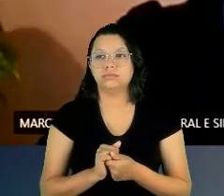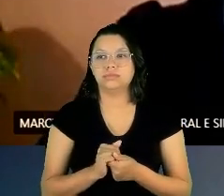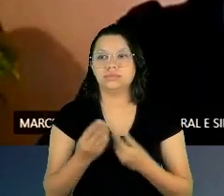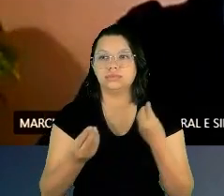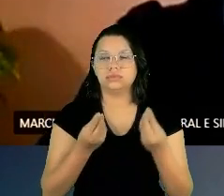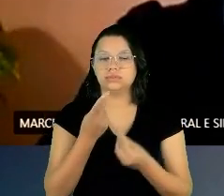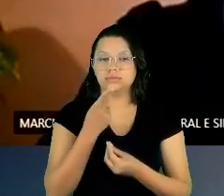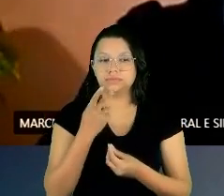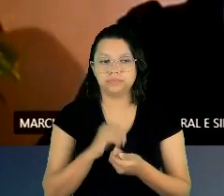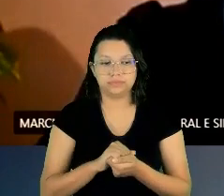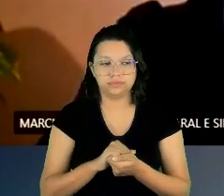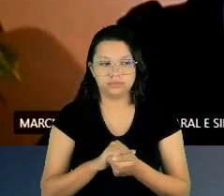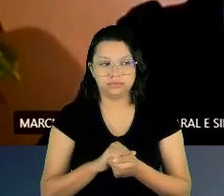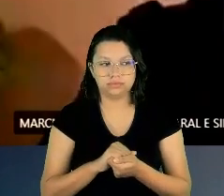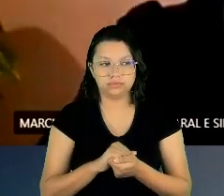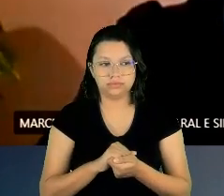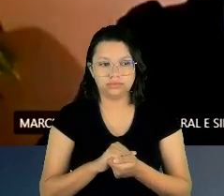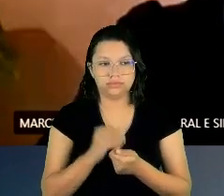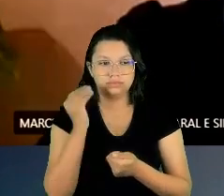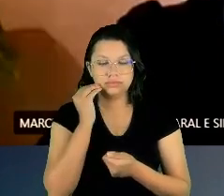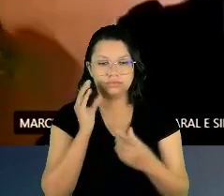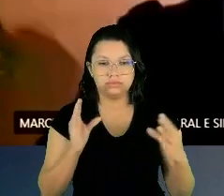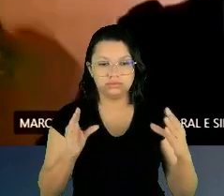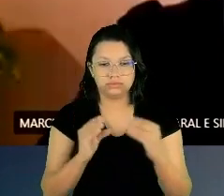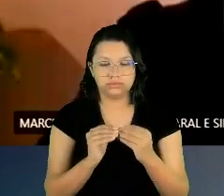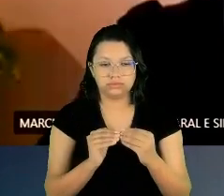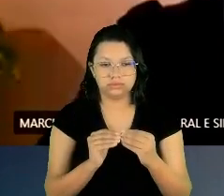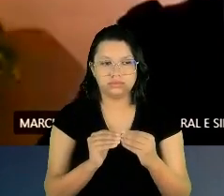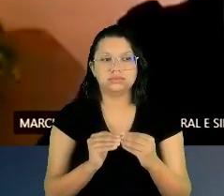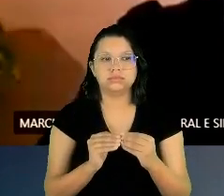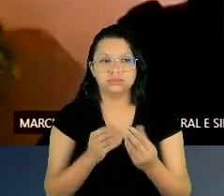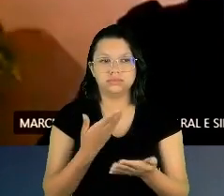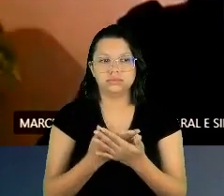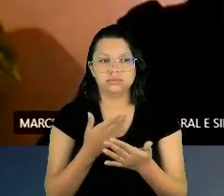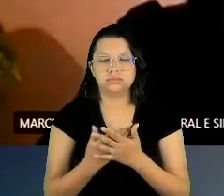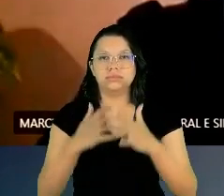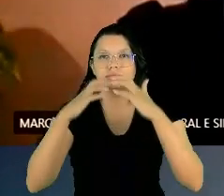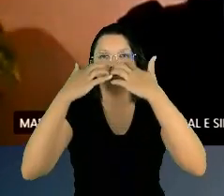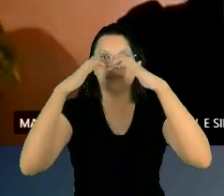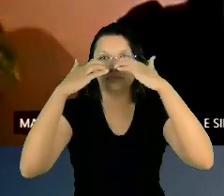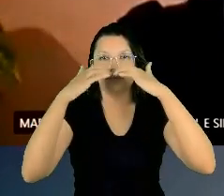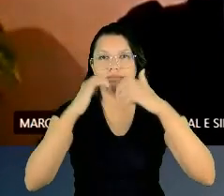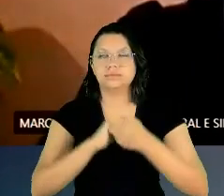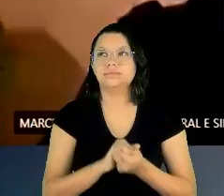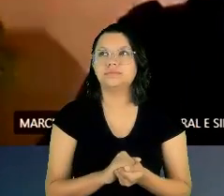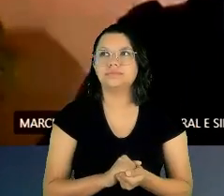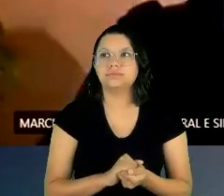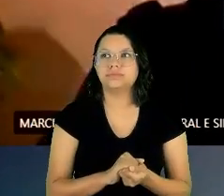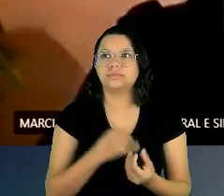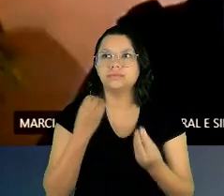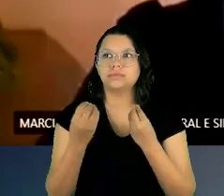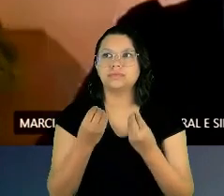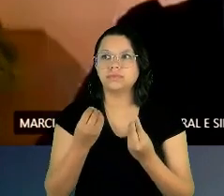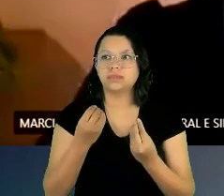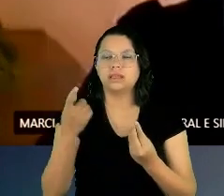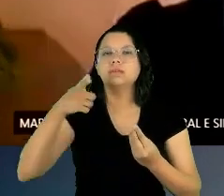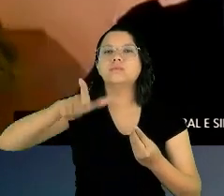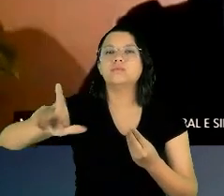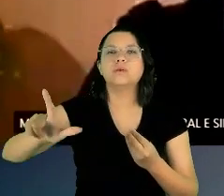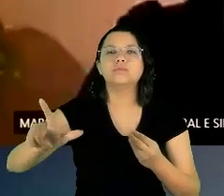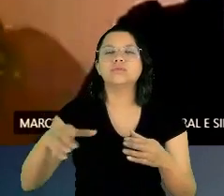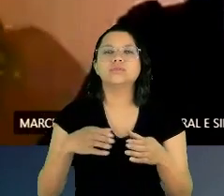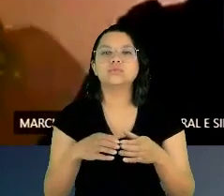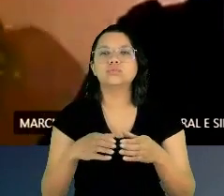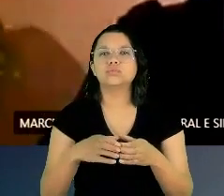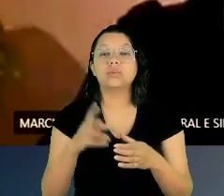de... como é que eu vou falar? Tentando simplificar o estudo de neurociência, tá? É que como o